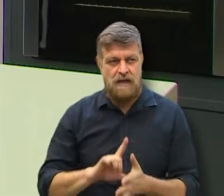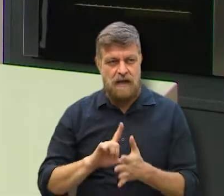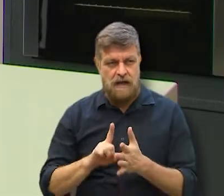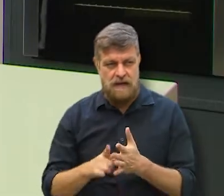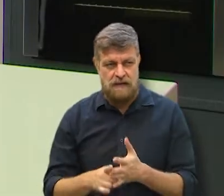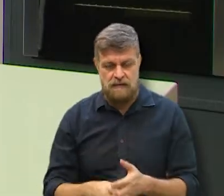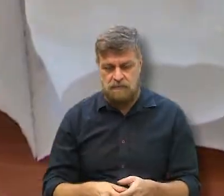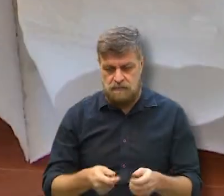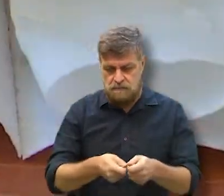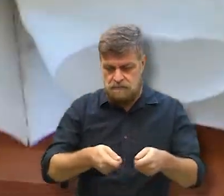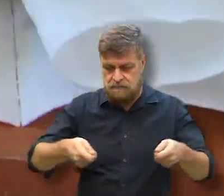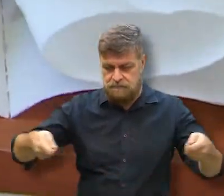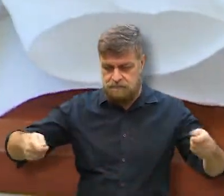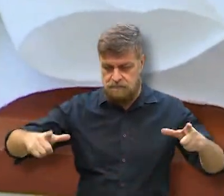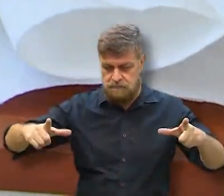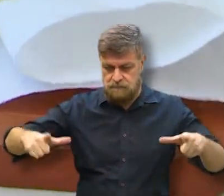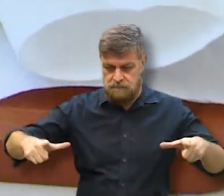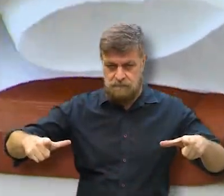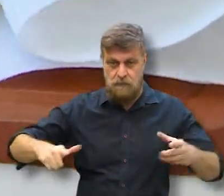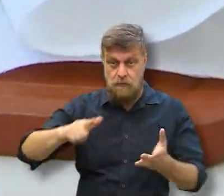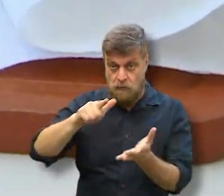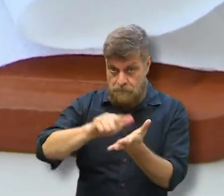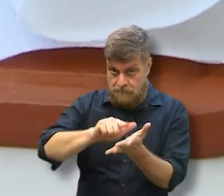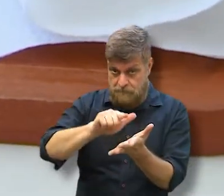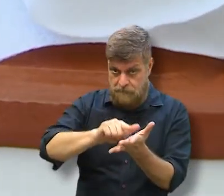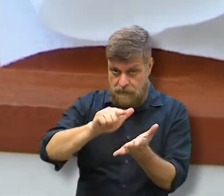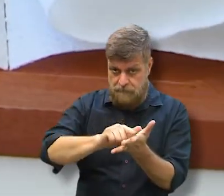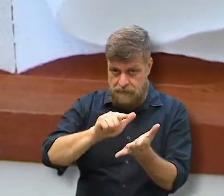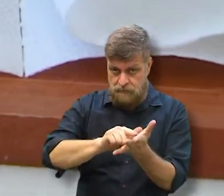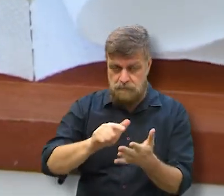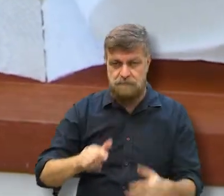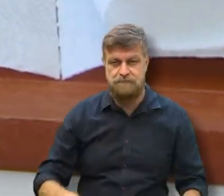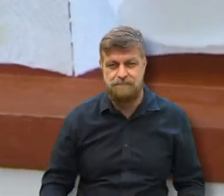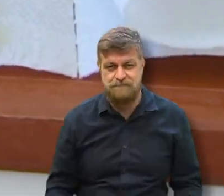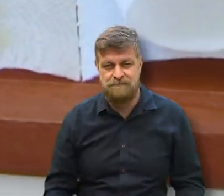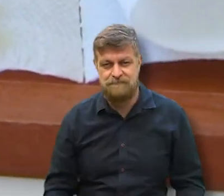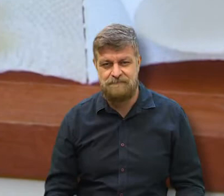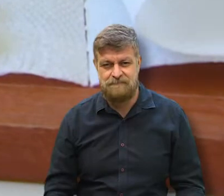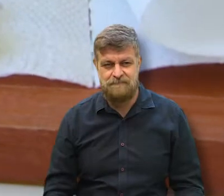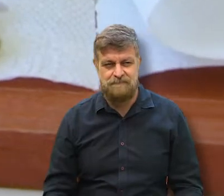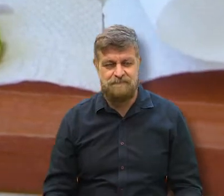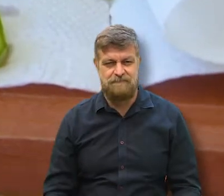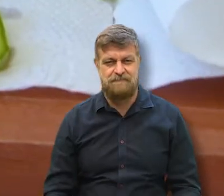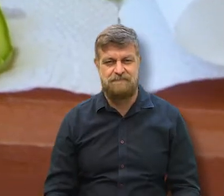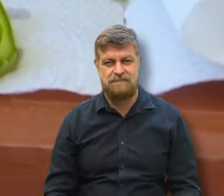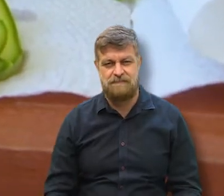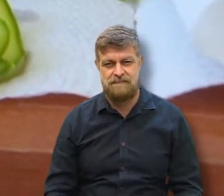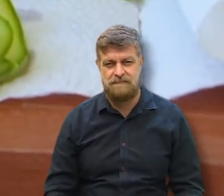E distribua as fatias em um prato com papel toalha.